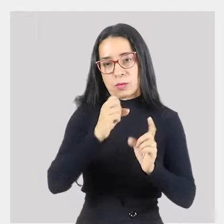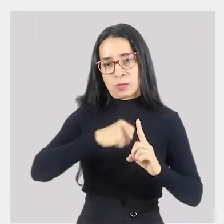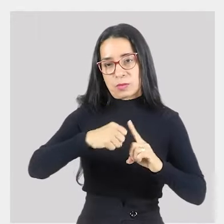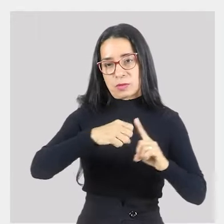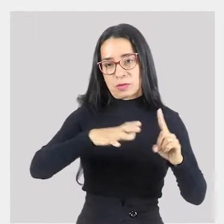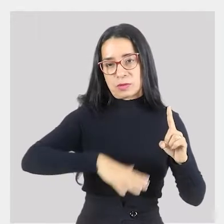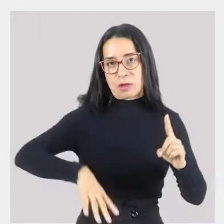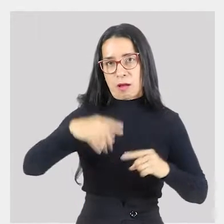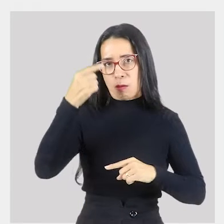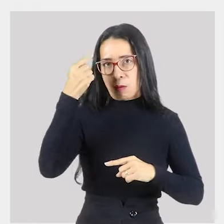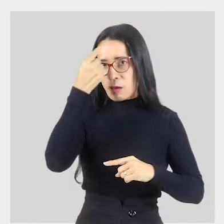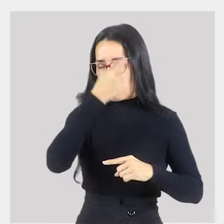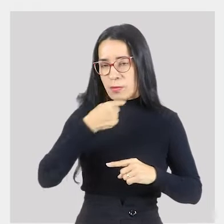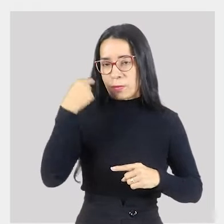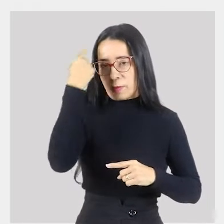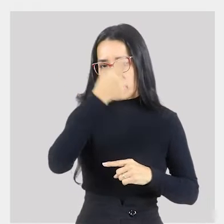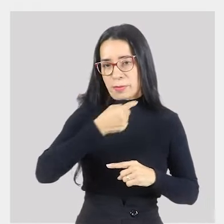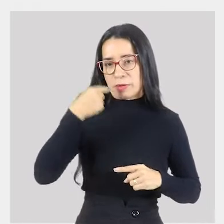social, aparência,